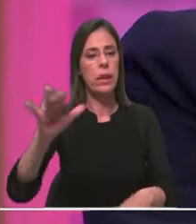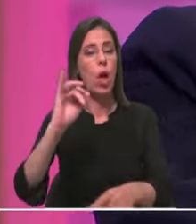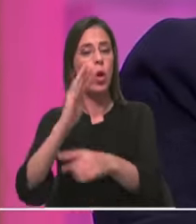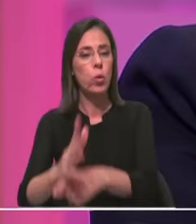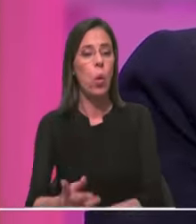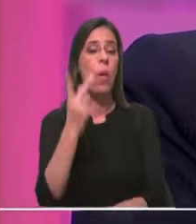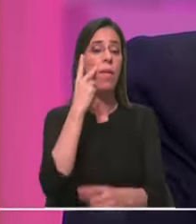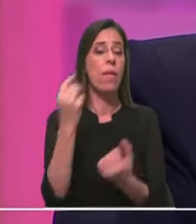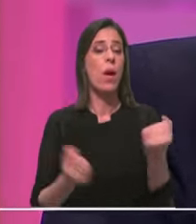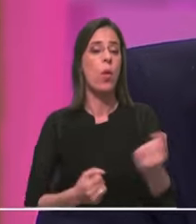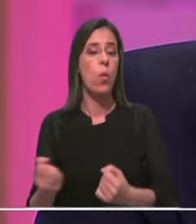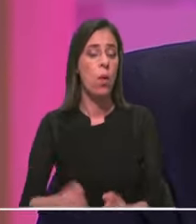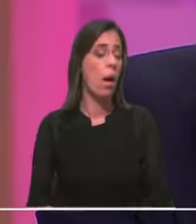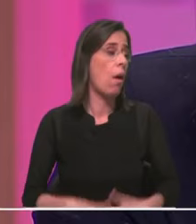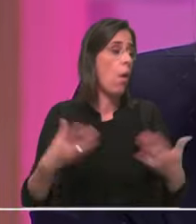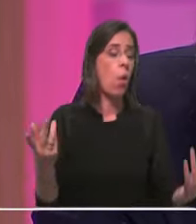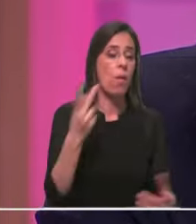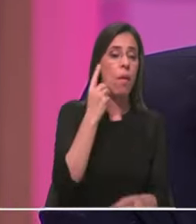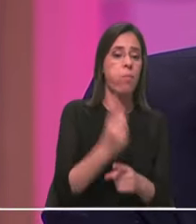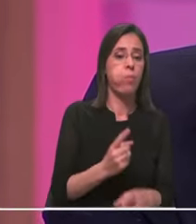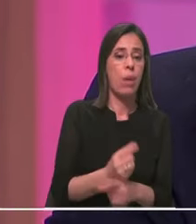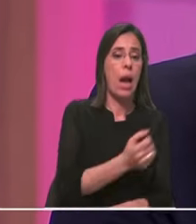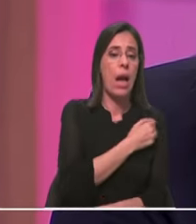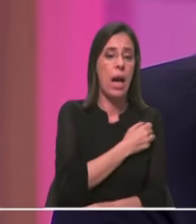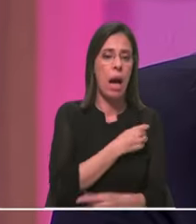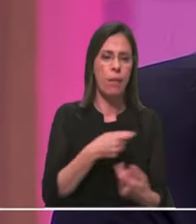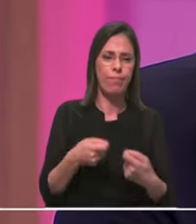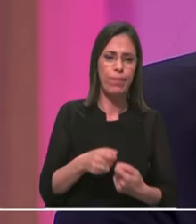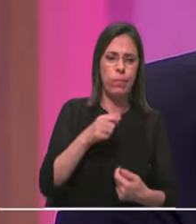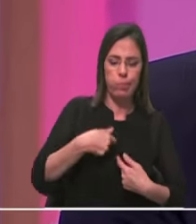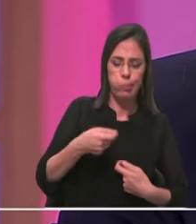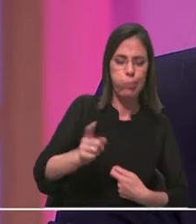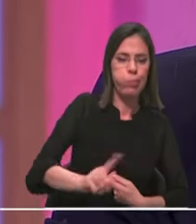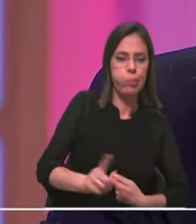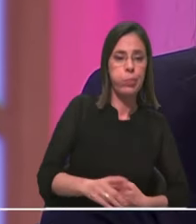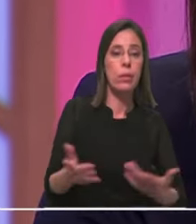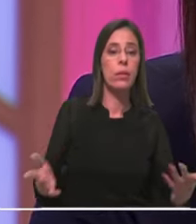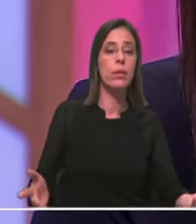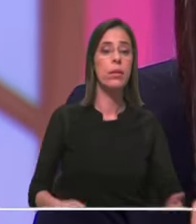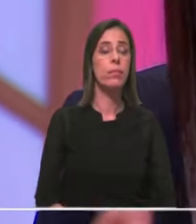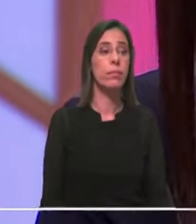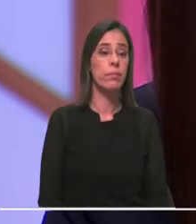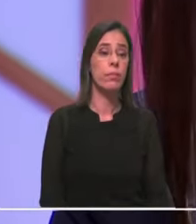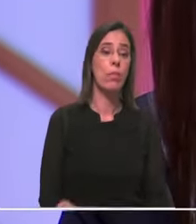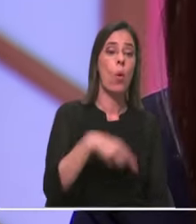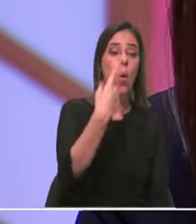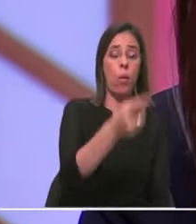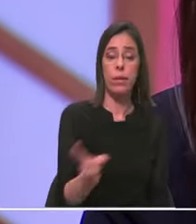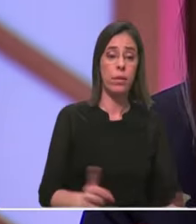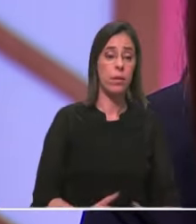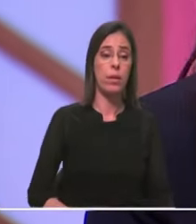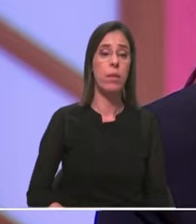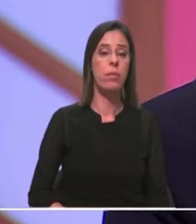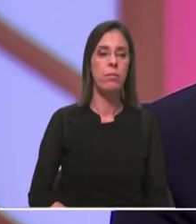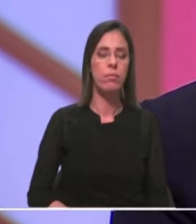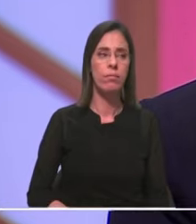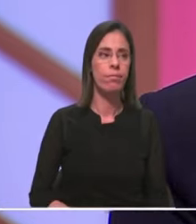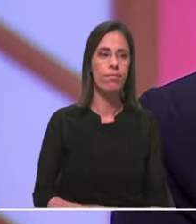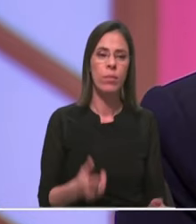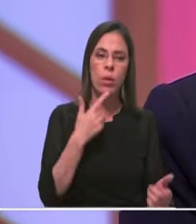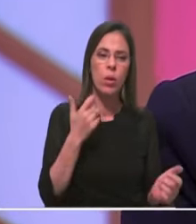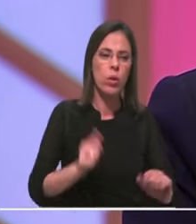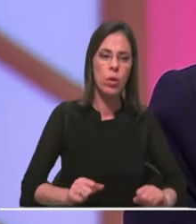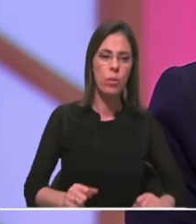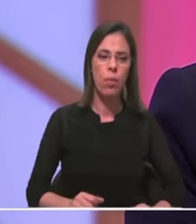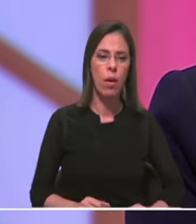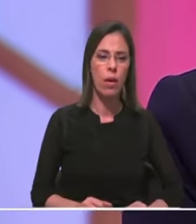lado ou viver num carro ou viver sempre numa casa que não está adequada às suas possibilidades e e e outras não e nós não podemos as pessoas não